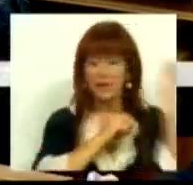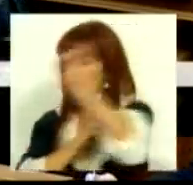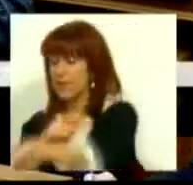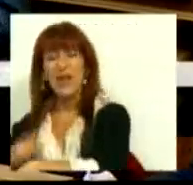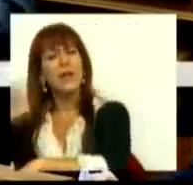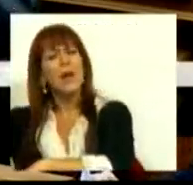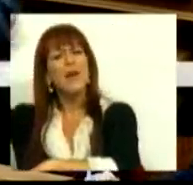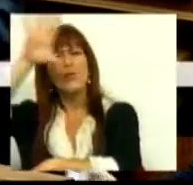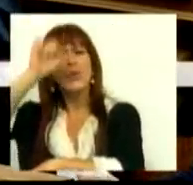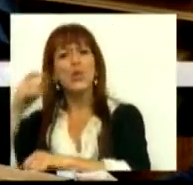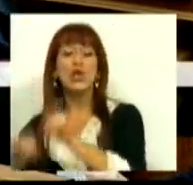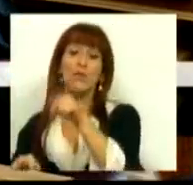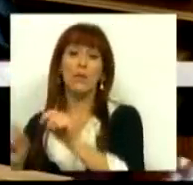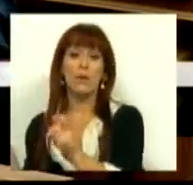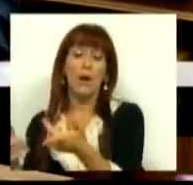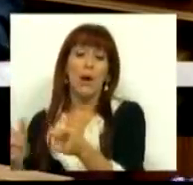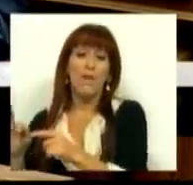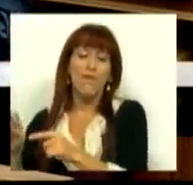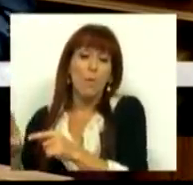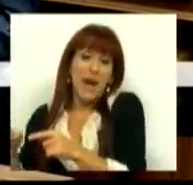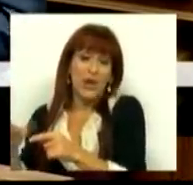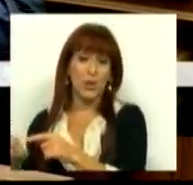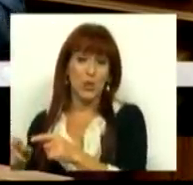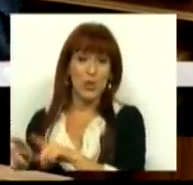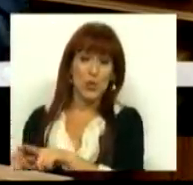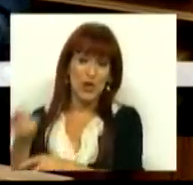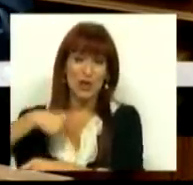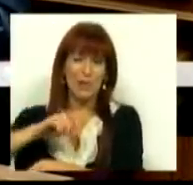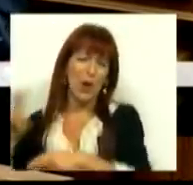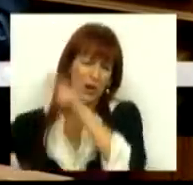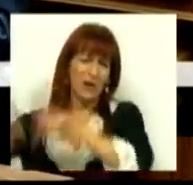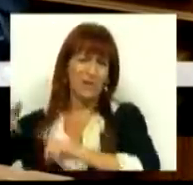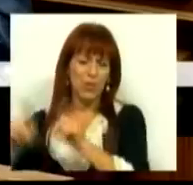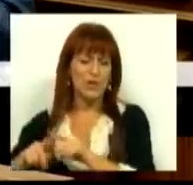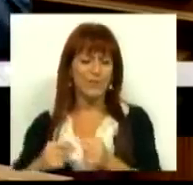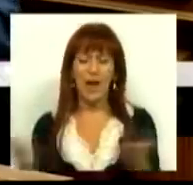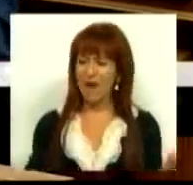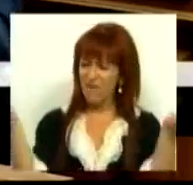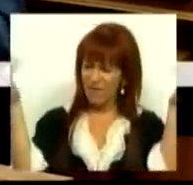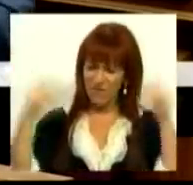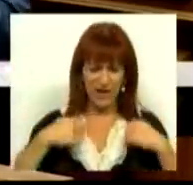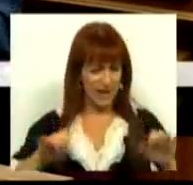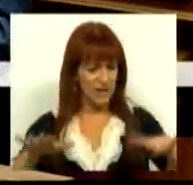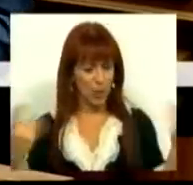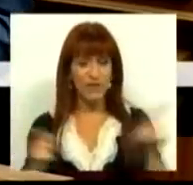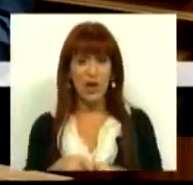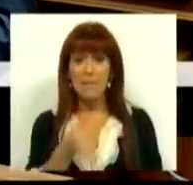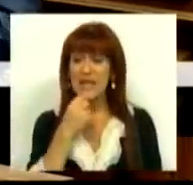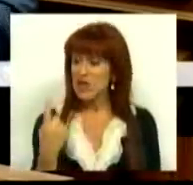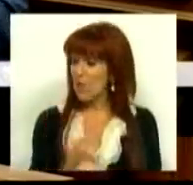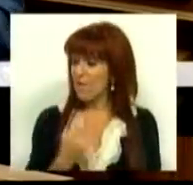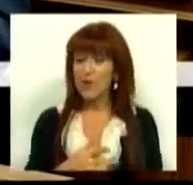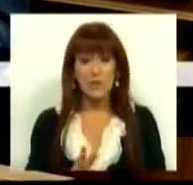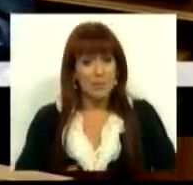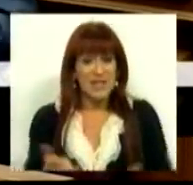na altura, o Ministério do Fomento espanhol, precisamente para agilizarem as iniciativas e as medidas